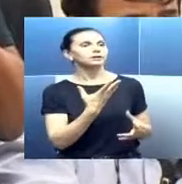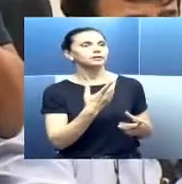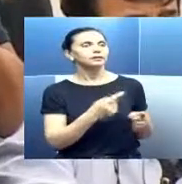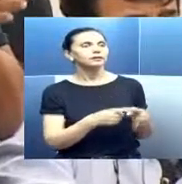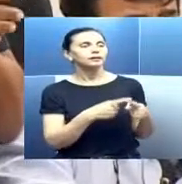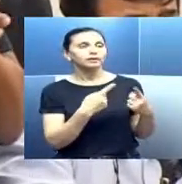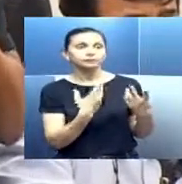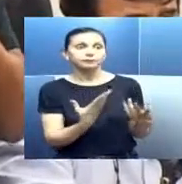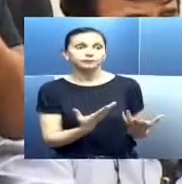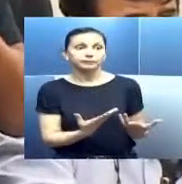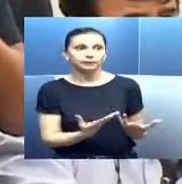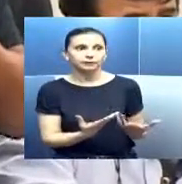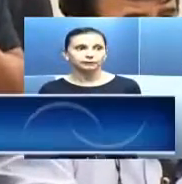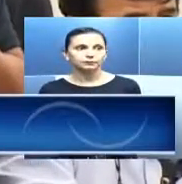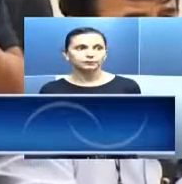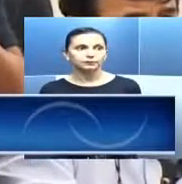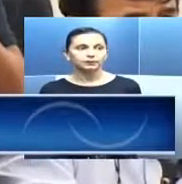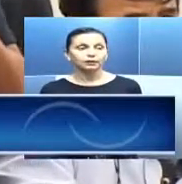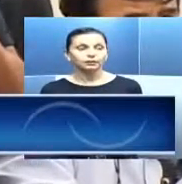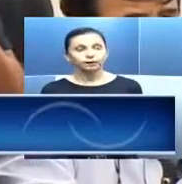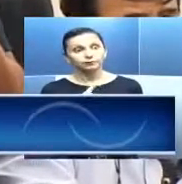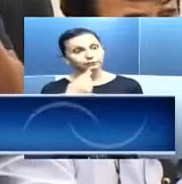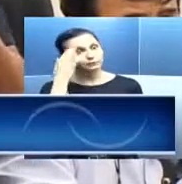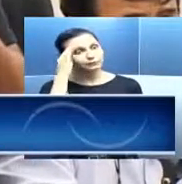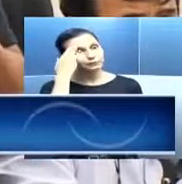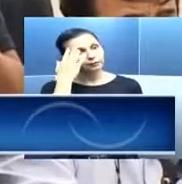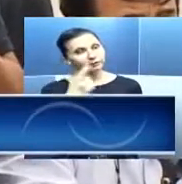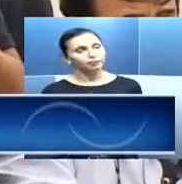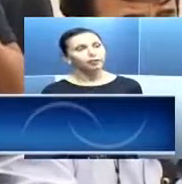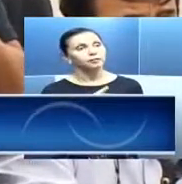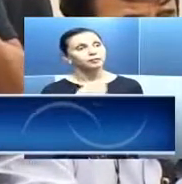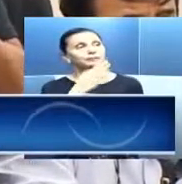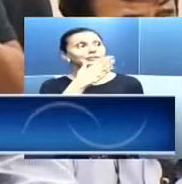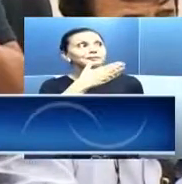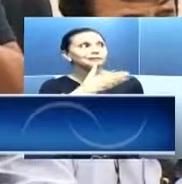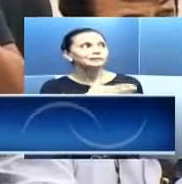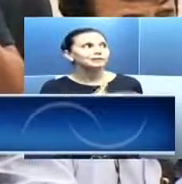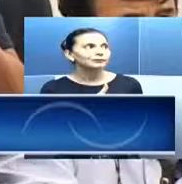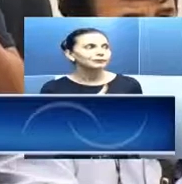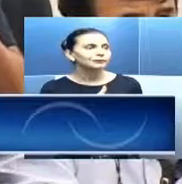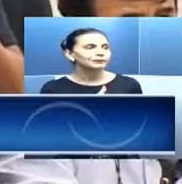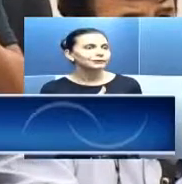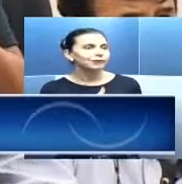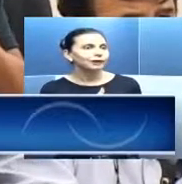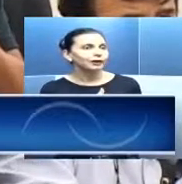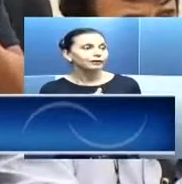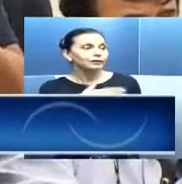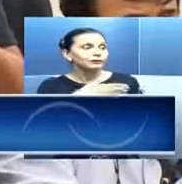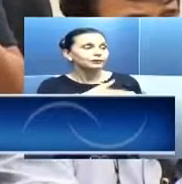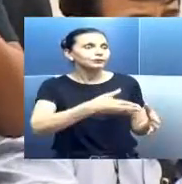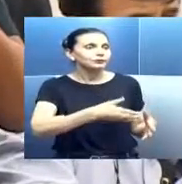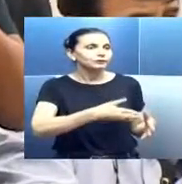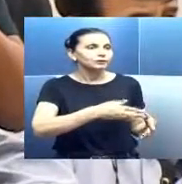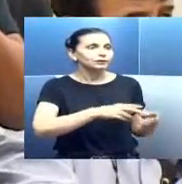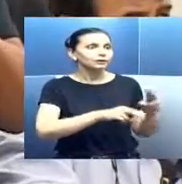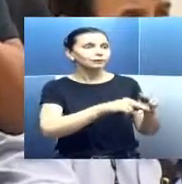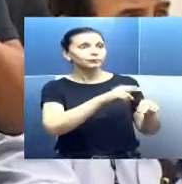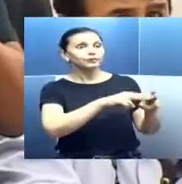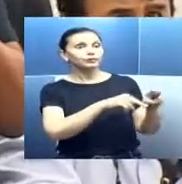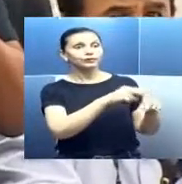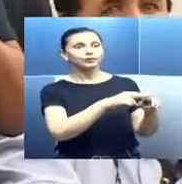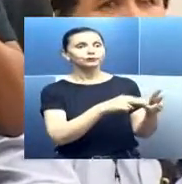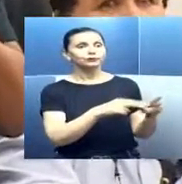aumento não conseguir pagar não sabia só que já nos latões também em junho foi muito bom está eu já tô feliz e trazem